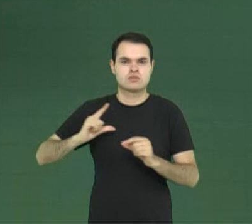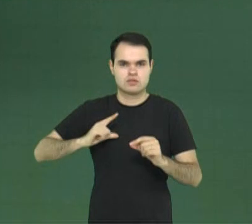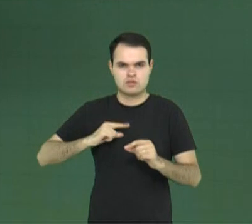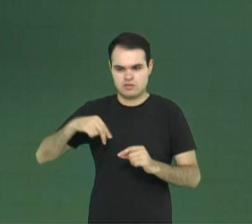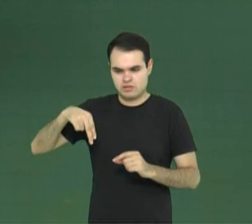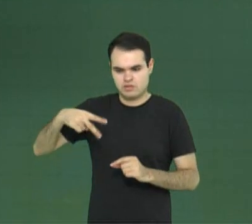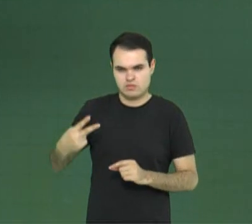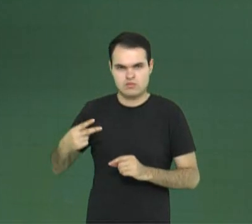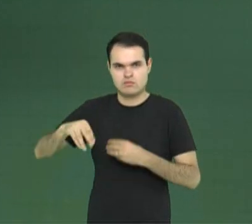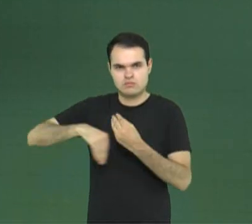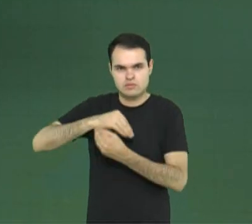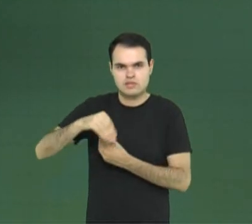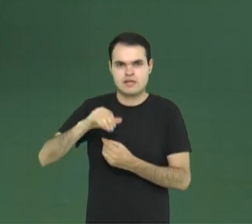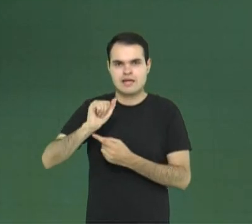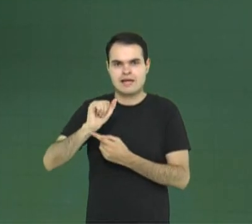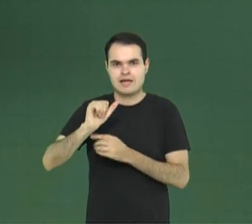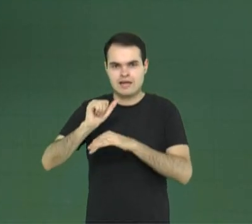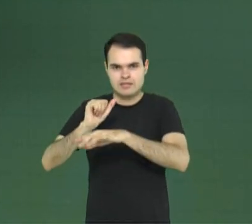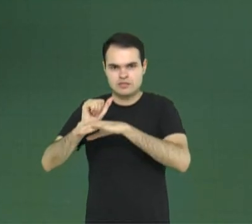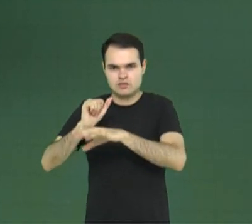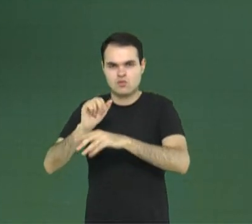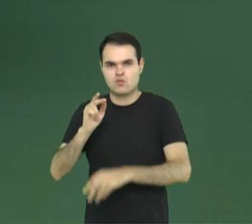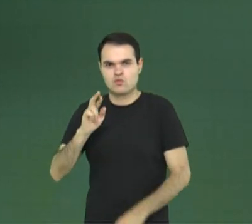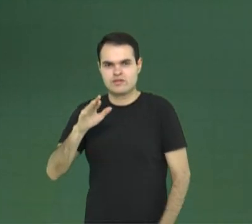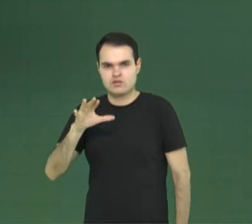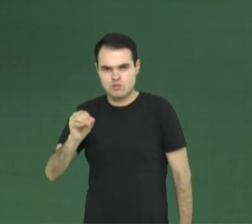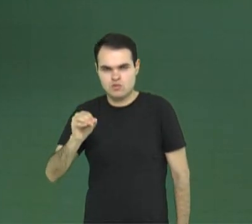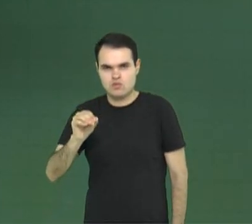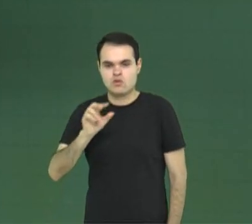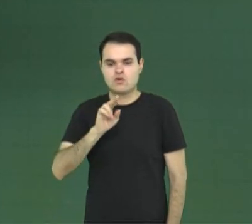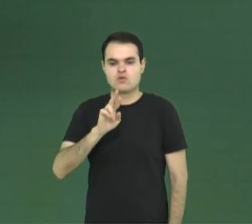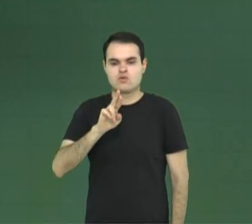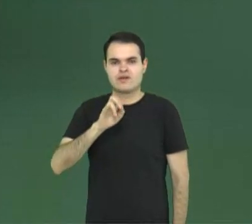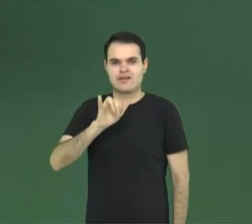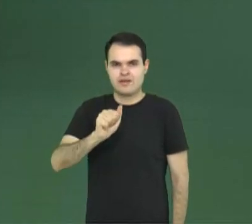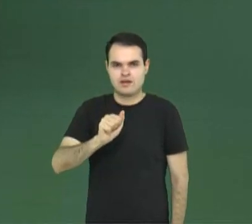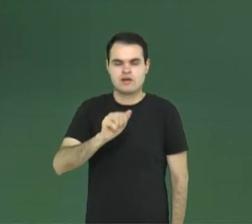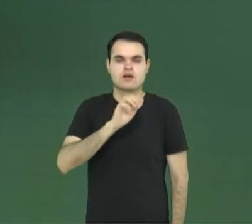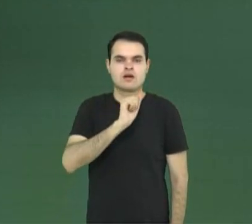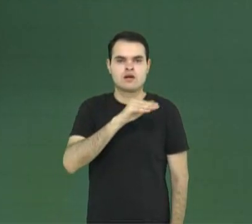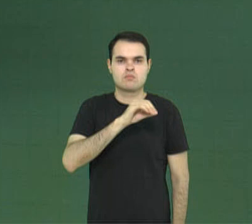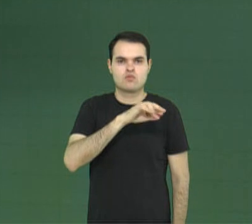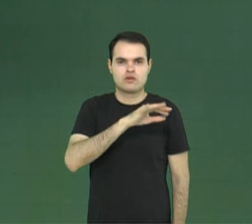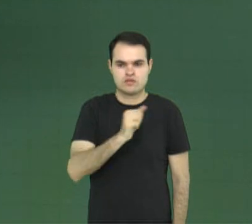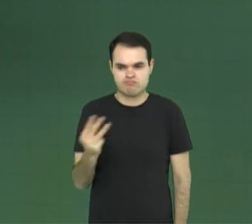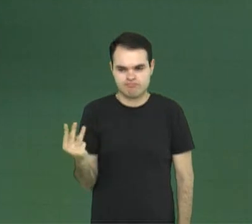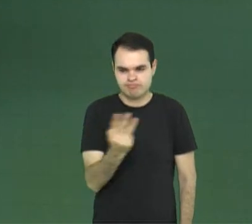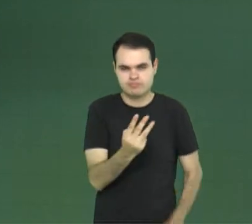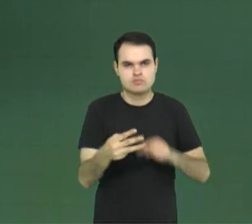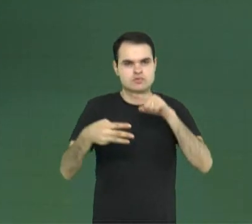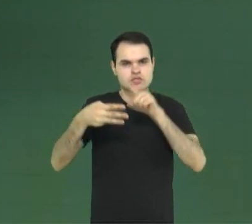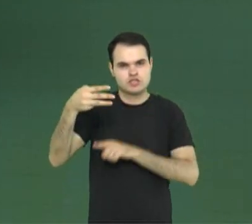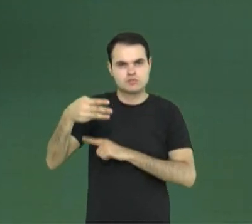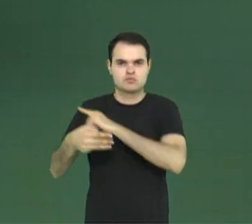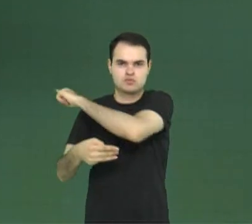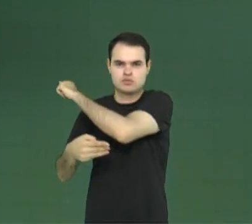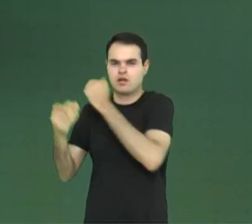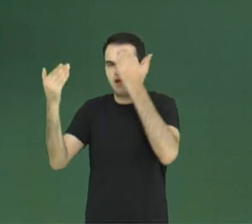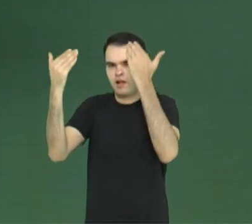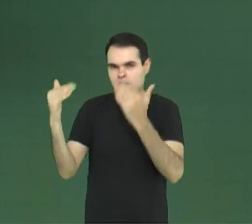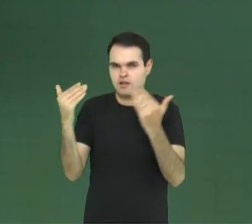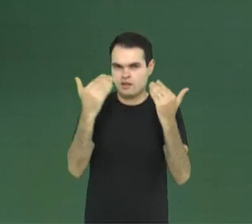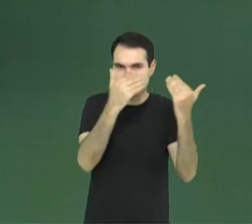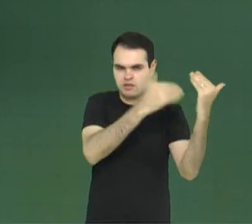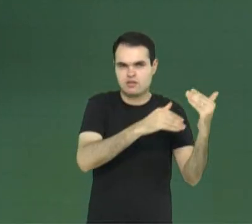Vai formar ácido úrico, ureia e amônia. São esses três tipos de excretas nitrogenadas aqui. E a gente vai analisar eles de acordo